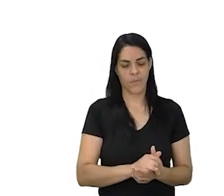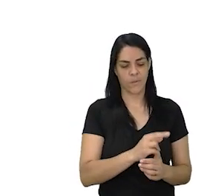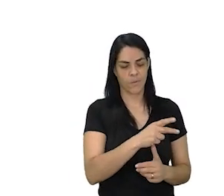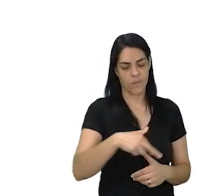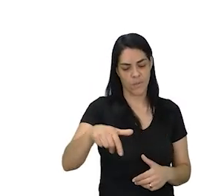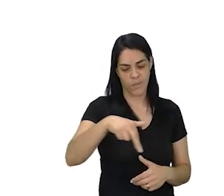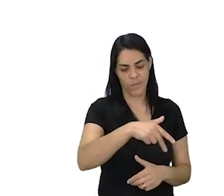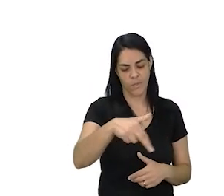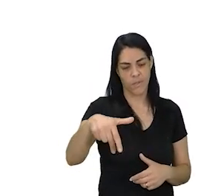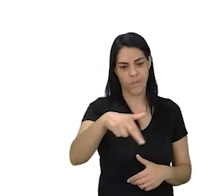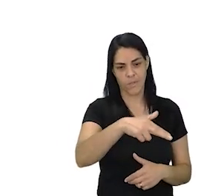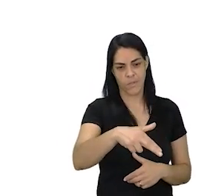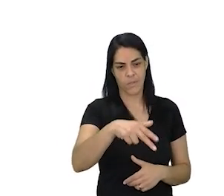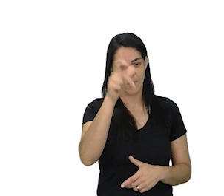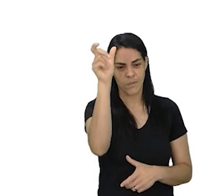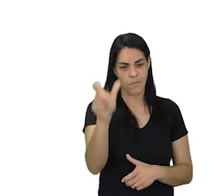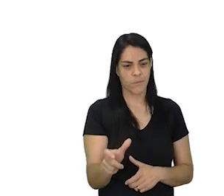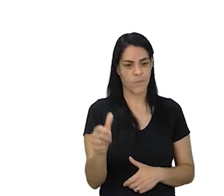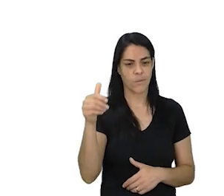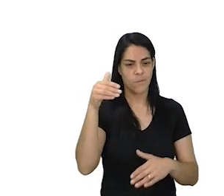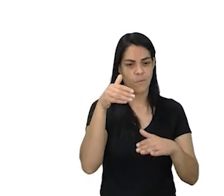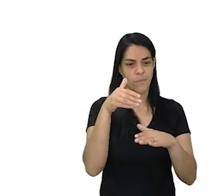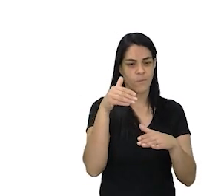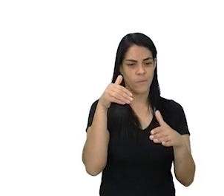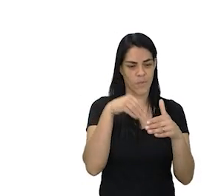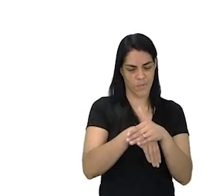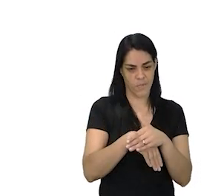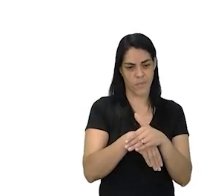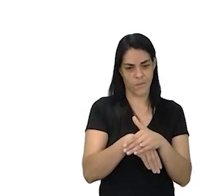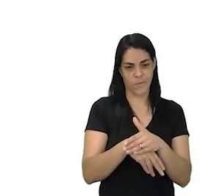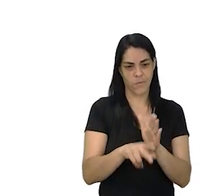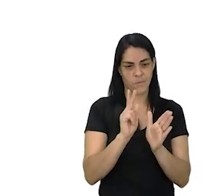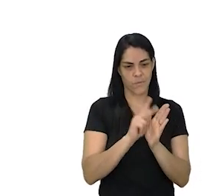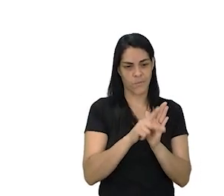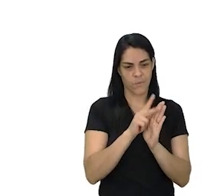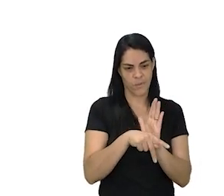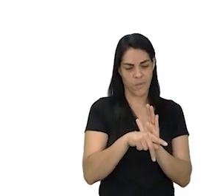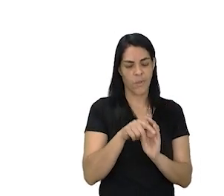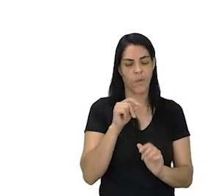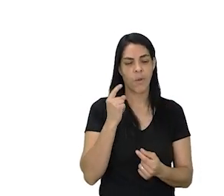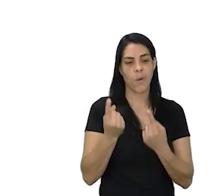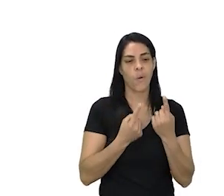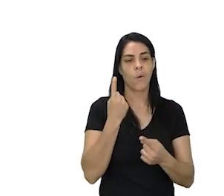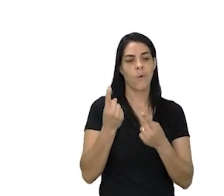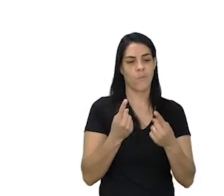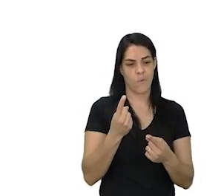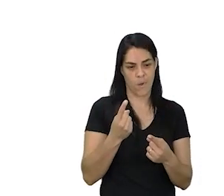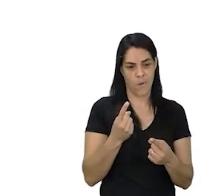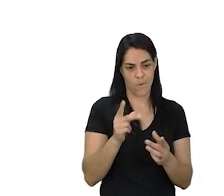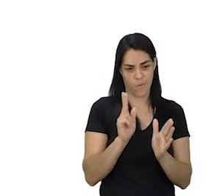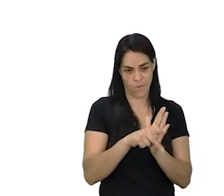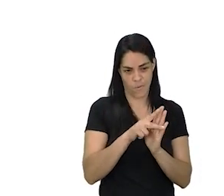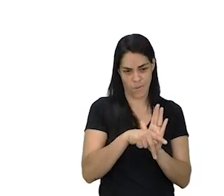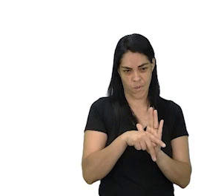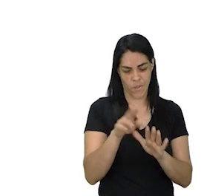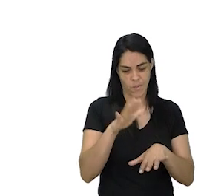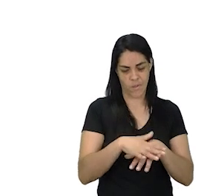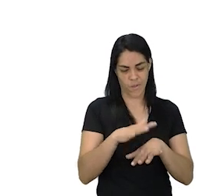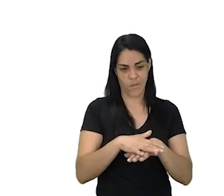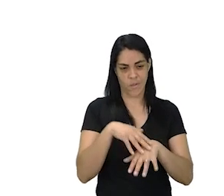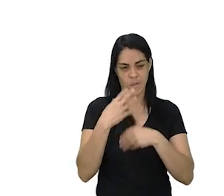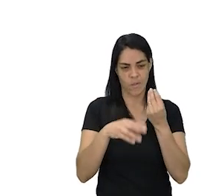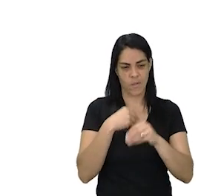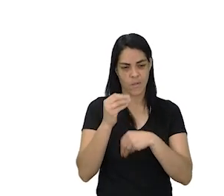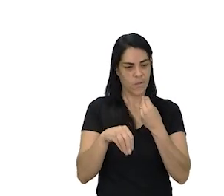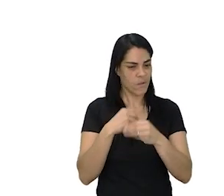deslocamento de pessoas dentro desse processo. Qual é o processo matemático que está envolvido aqui? A identificação